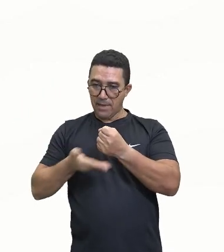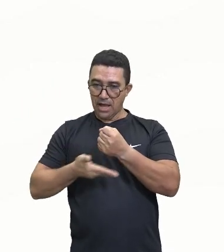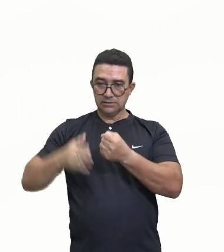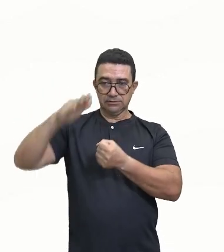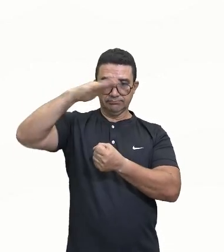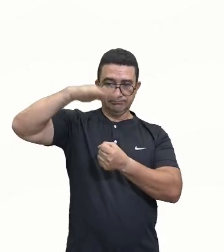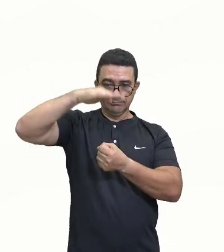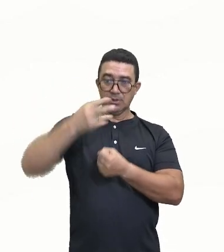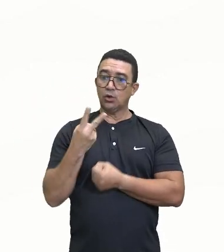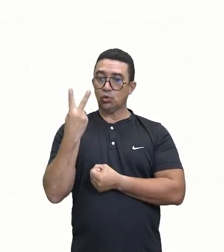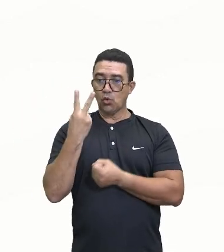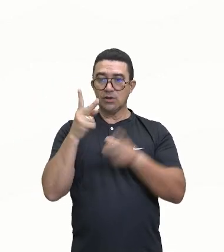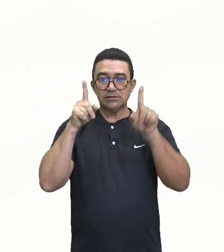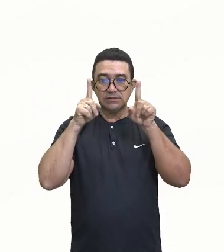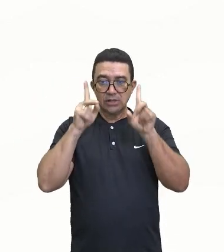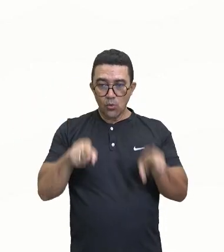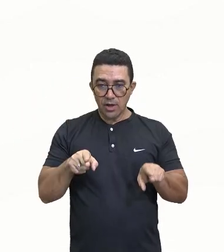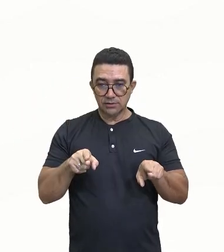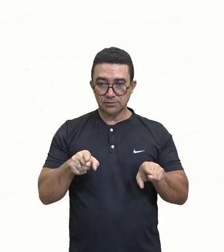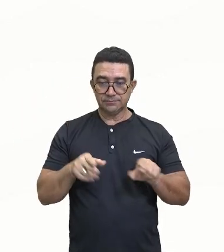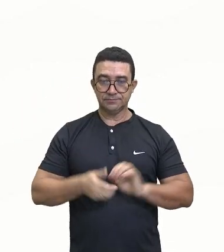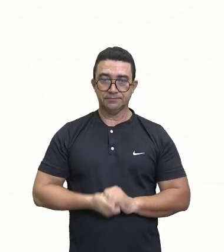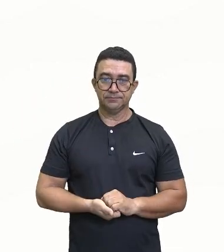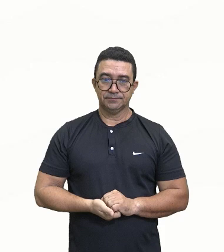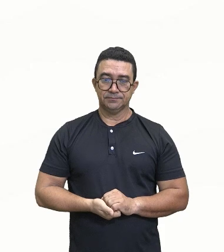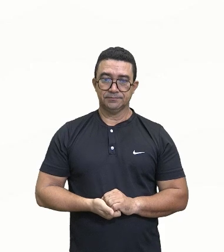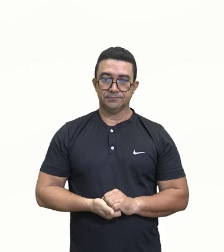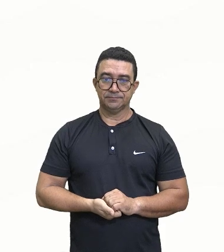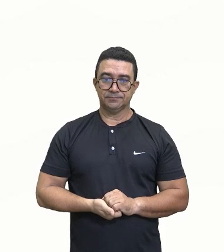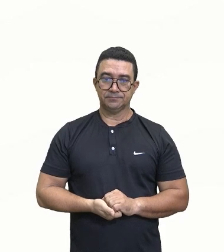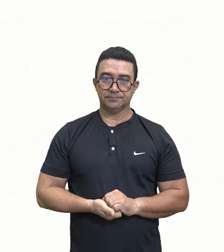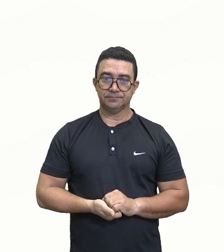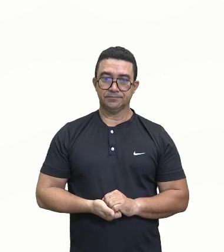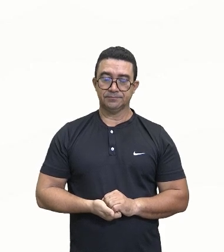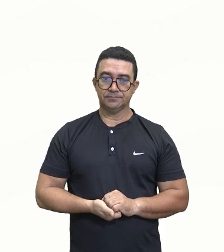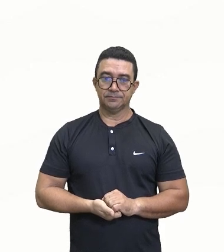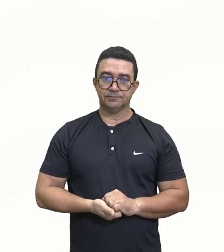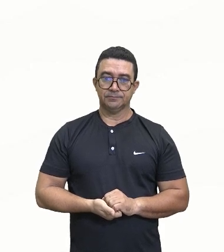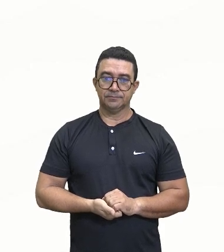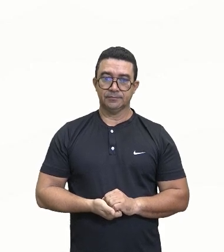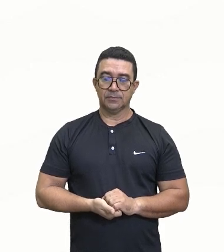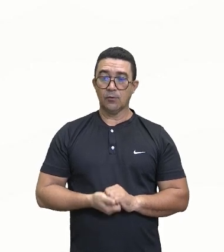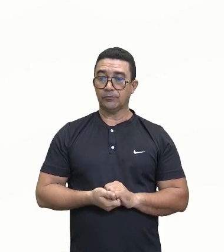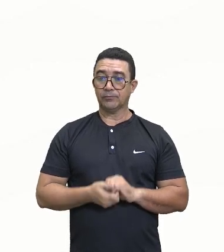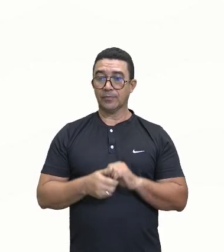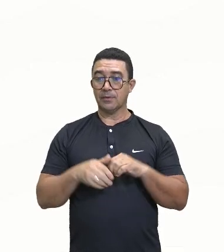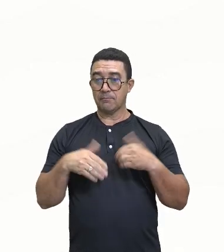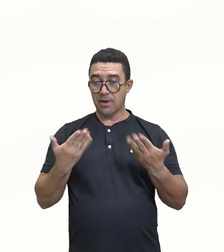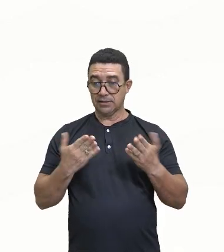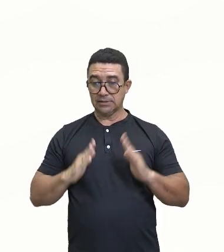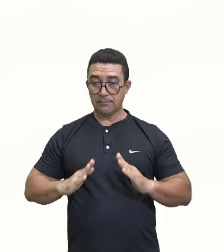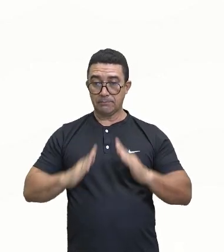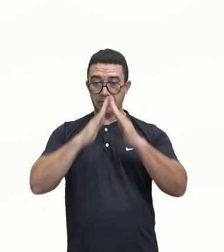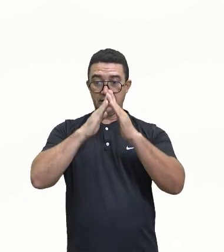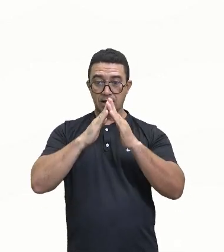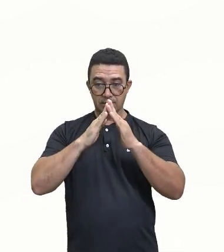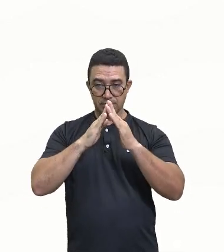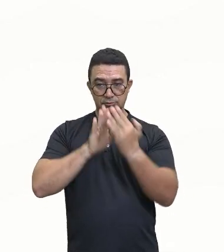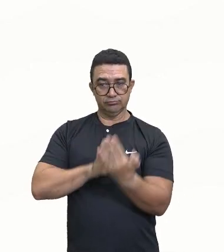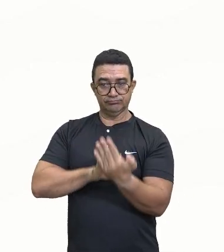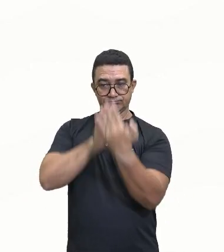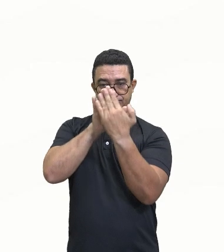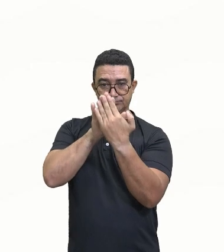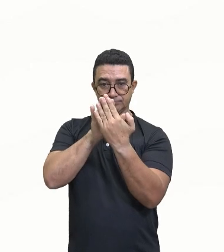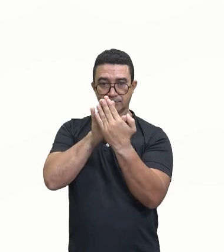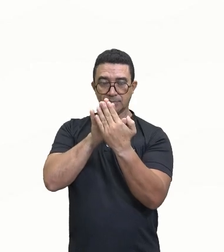bases congruentes. Então, é só a área da base vezes a altura. Já a pirâmide, se você for encaixar,